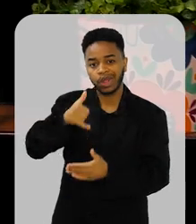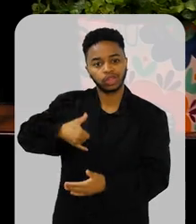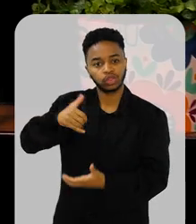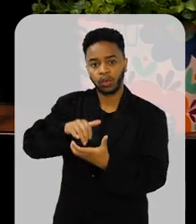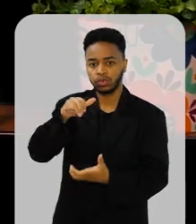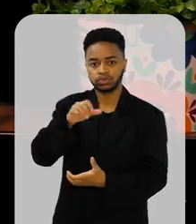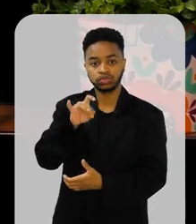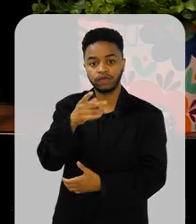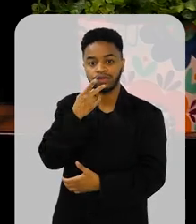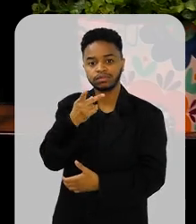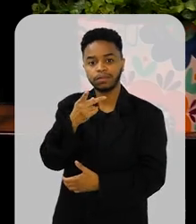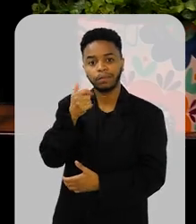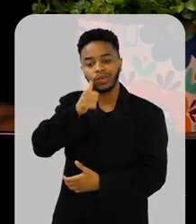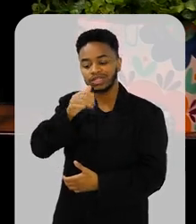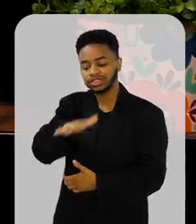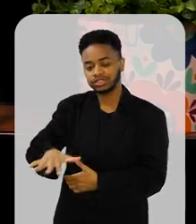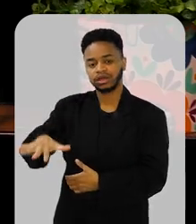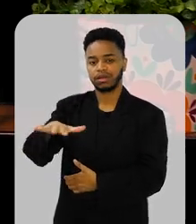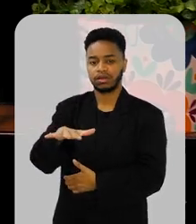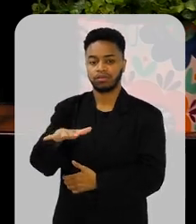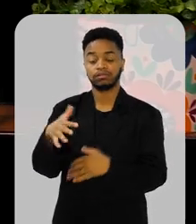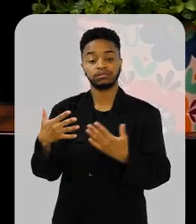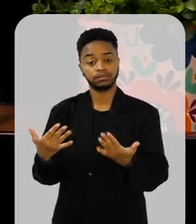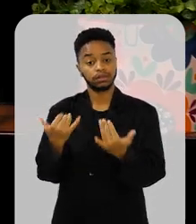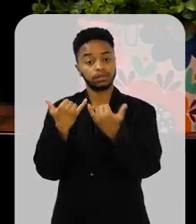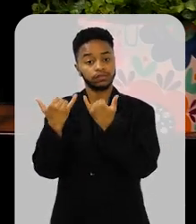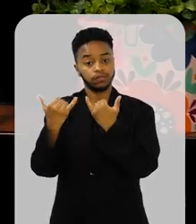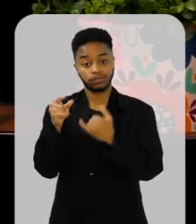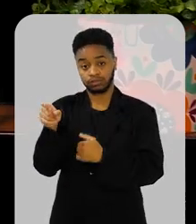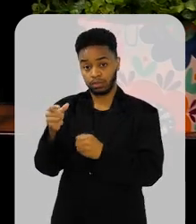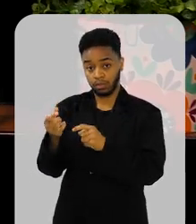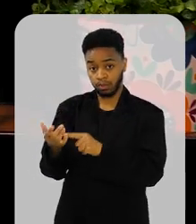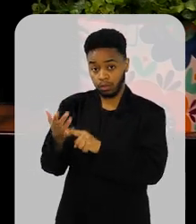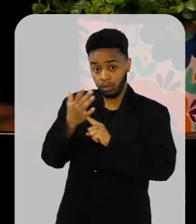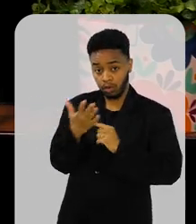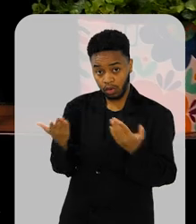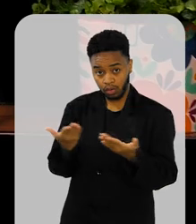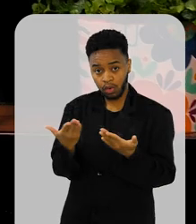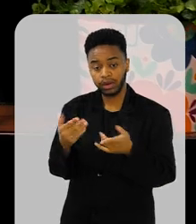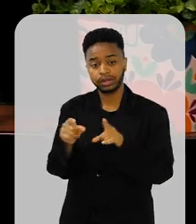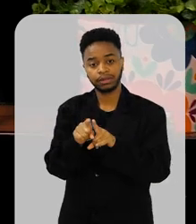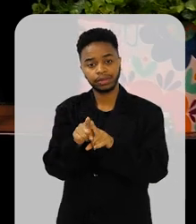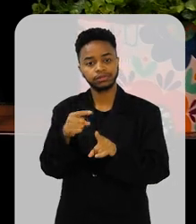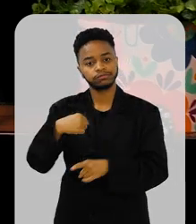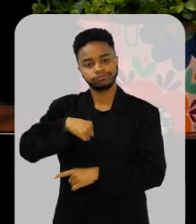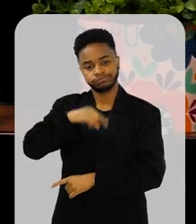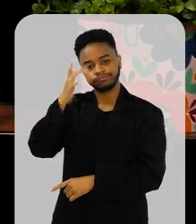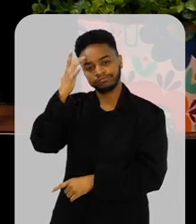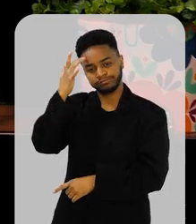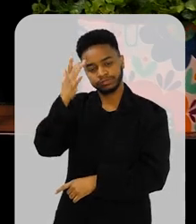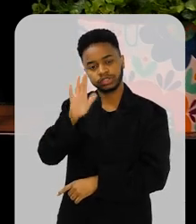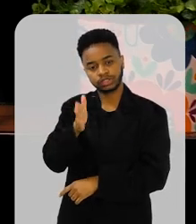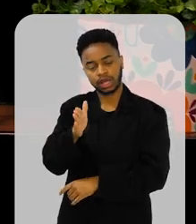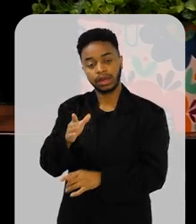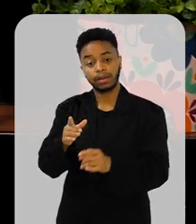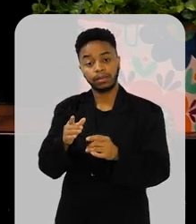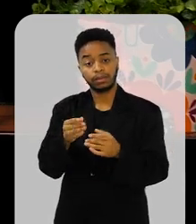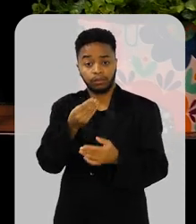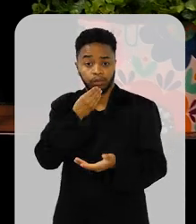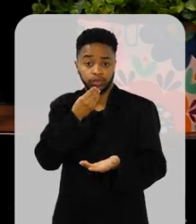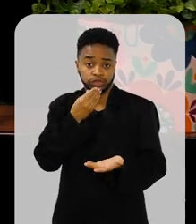em geral. E com esses dados que você está apresentando e que a gente tem conhecimento,